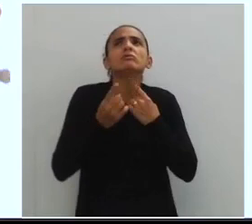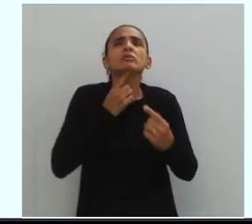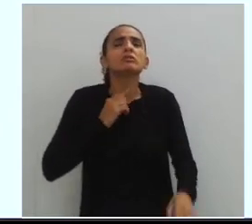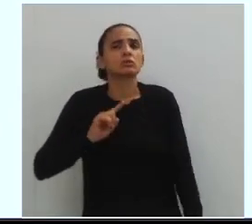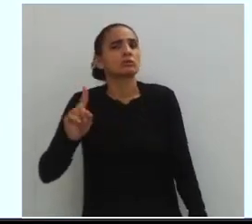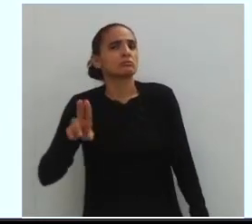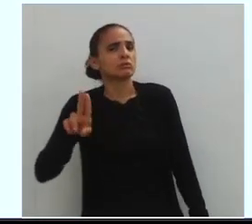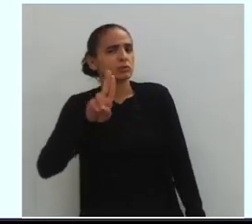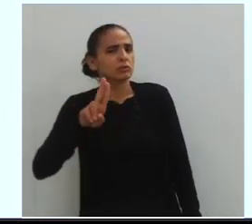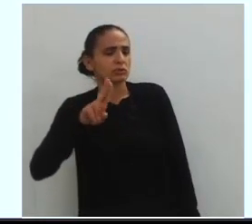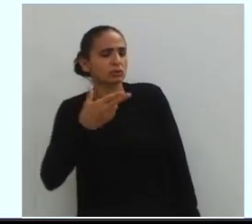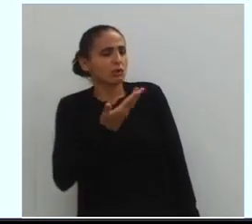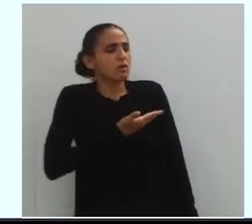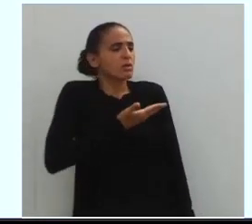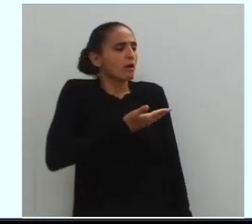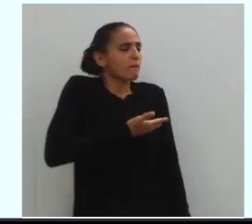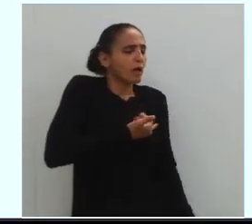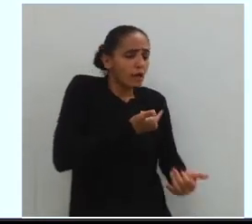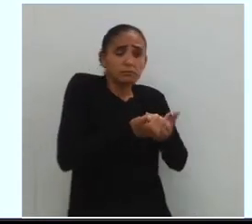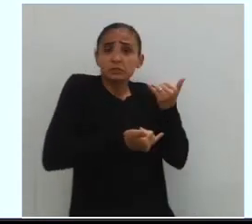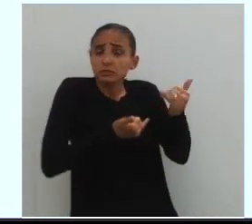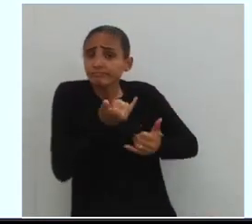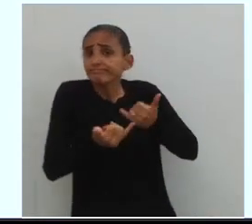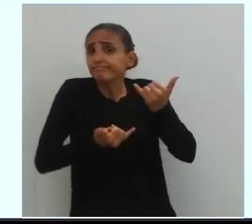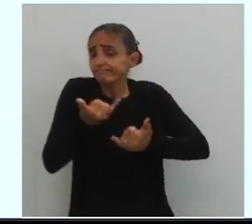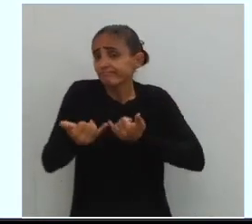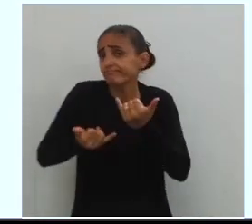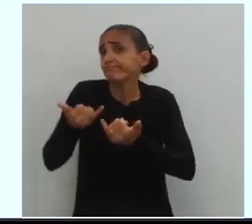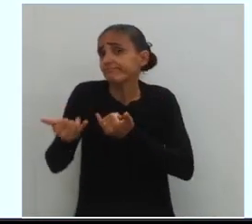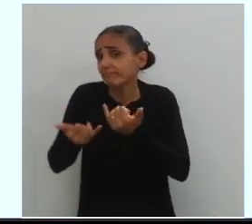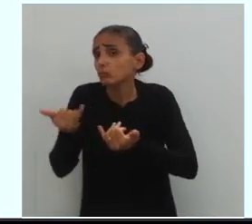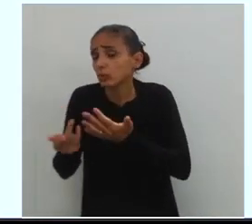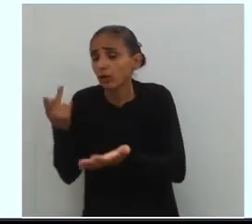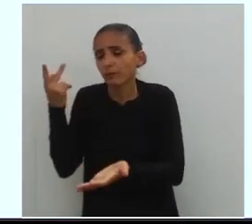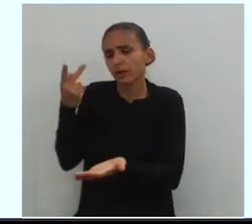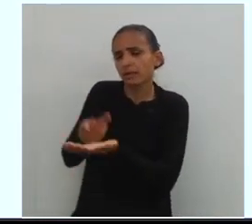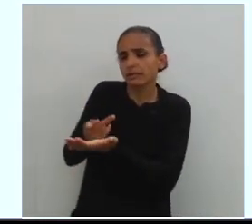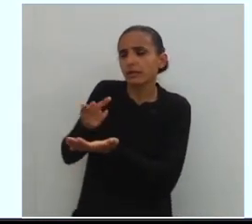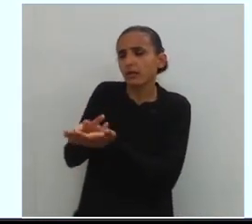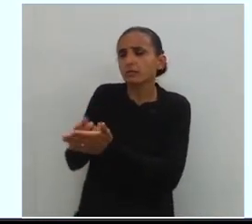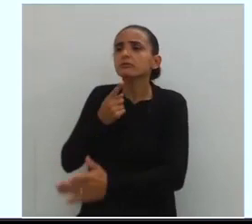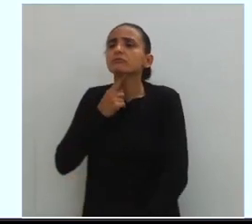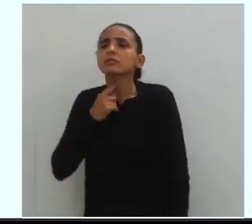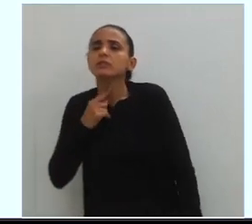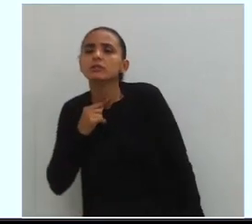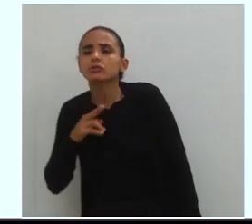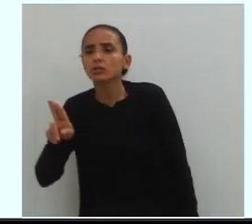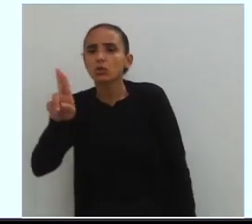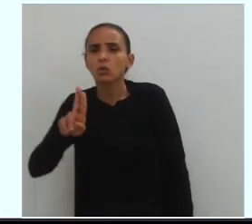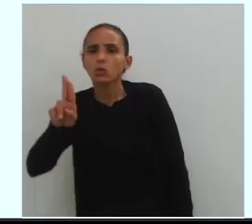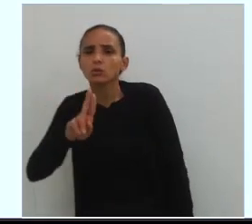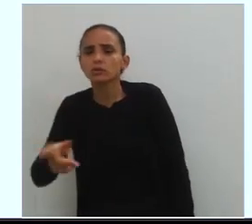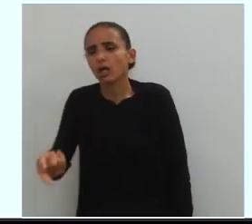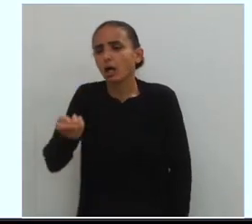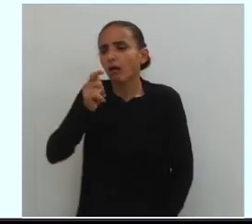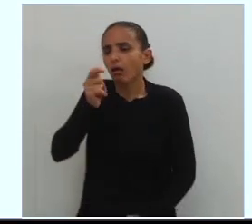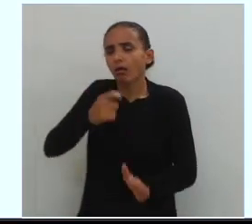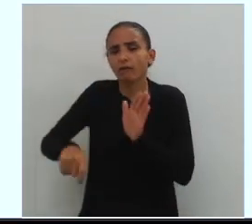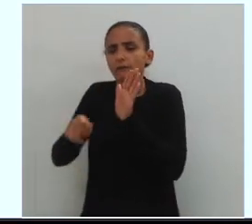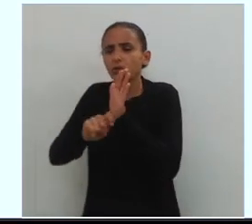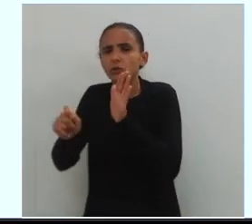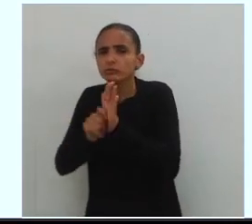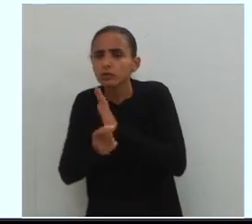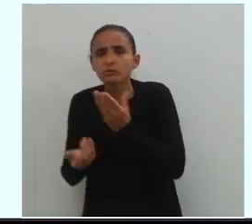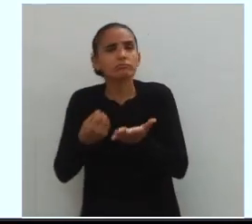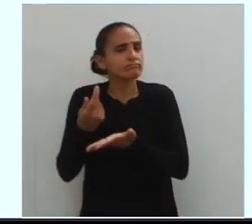com amigos, ou com uma brincadeira, ou de repente uma recreação. O que é que vai acontecer? A